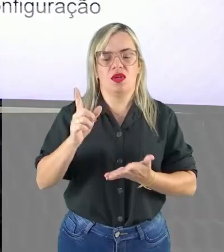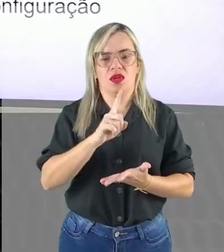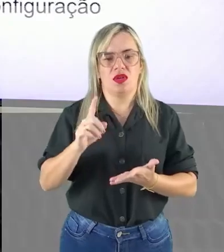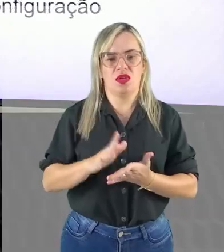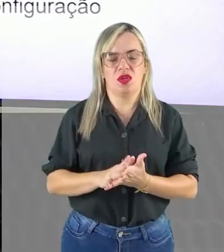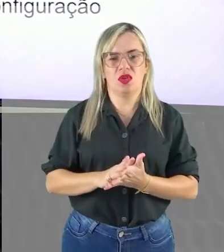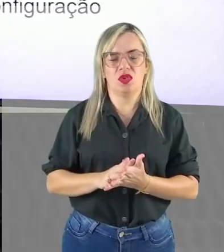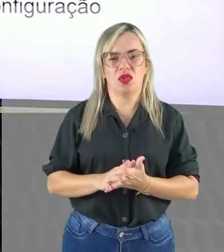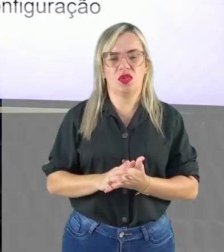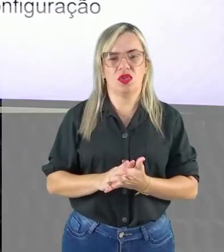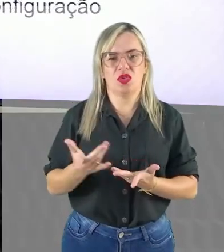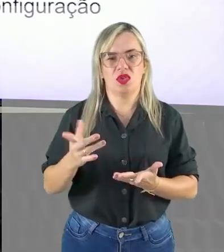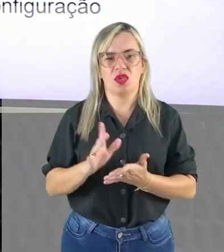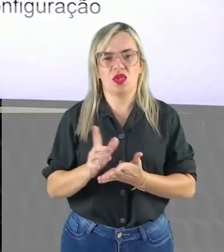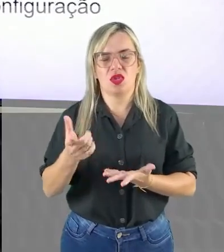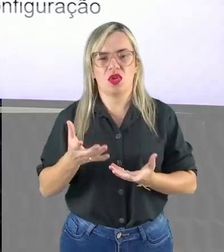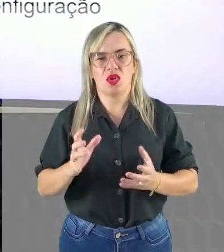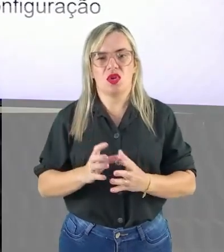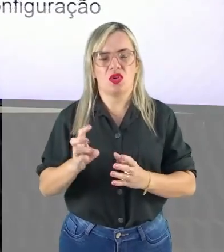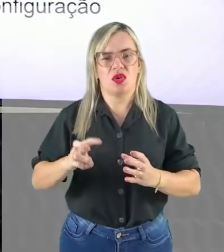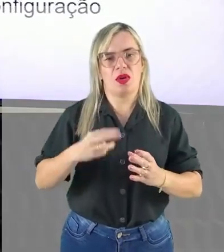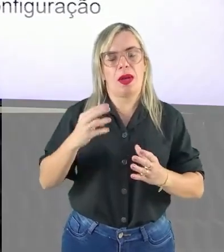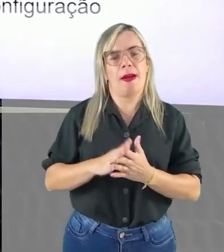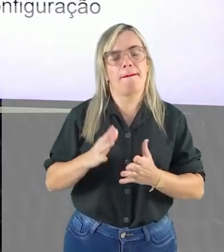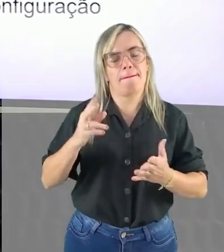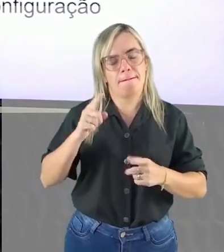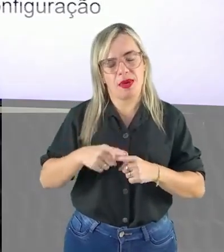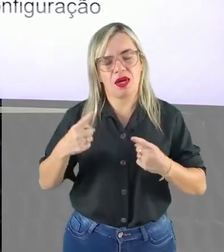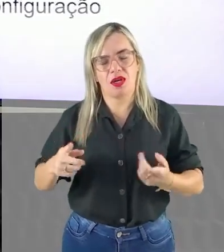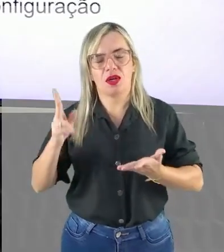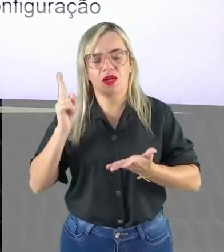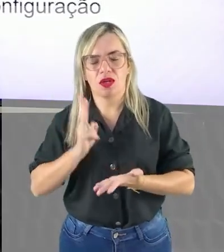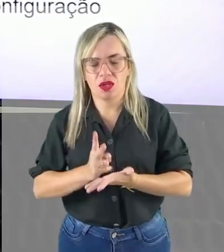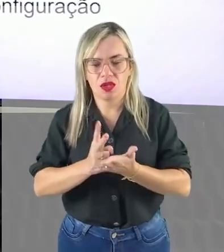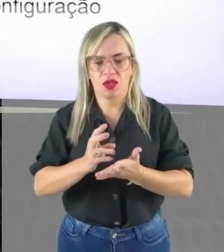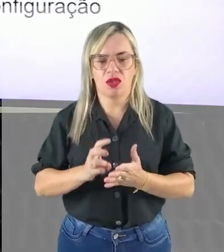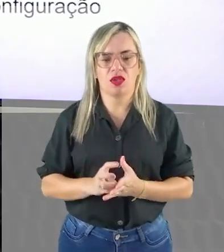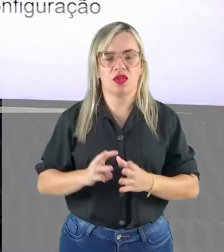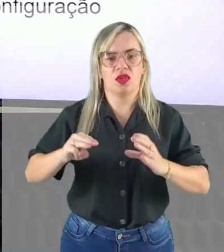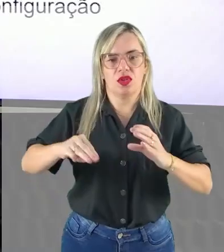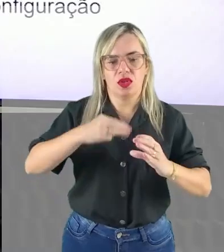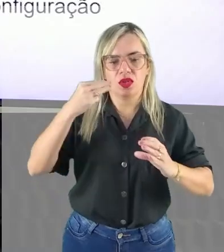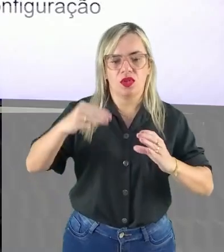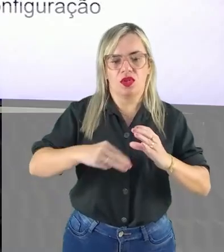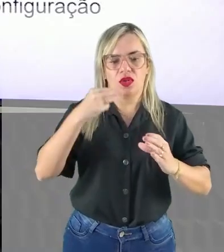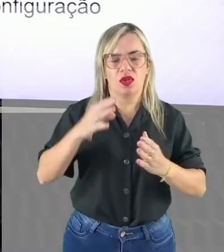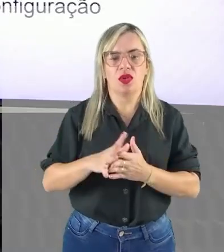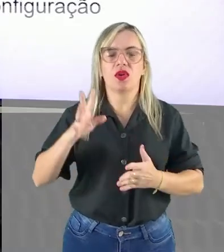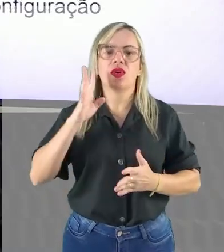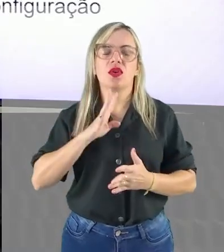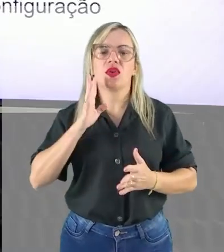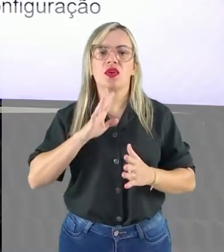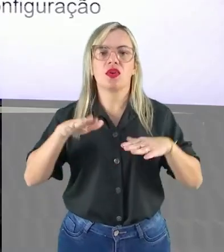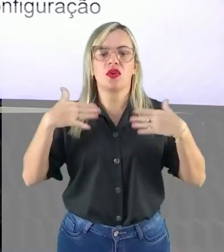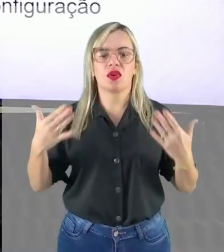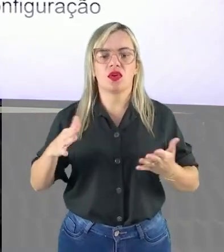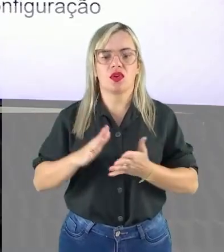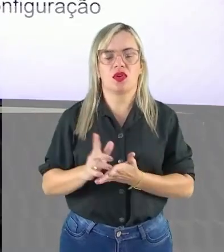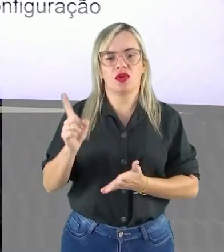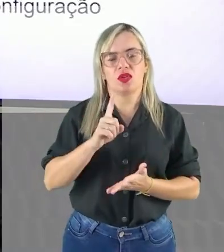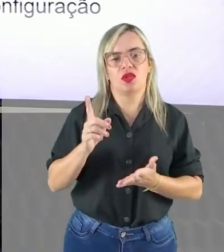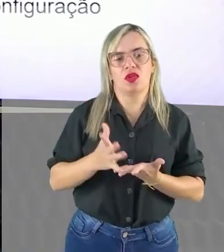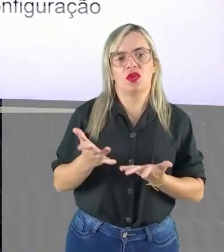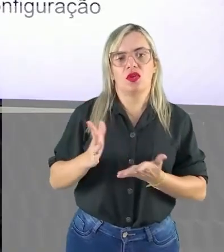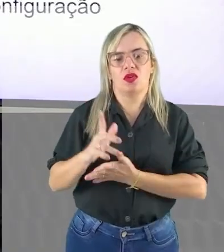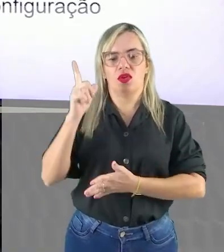configuração e mesmo assim continuam chegando notificações. Então um texto muito legal, o autor faz essa crítica aí sobre a ingerência, a gente não consegue gerir, né?